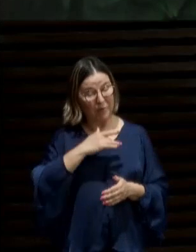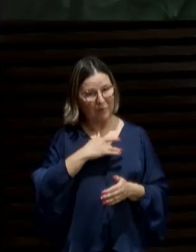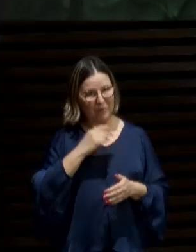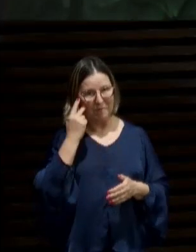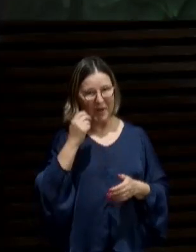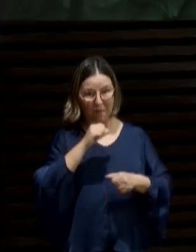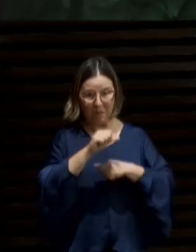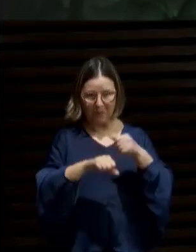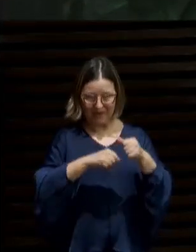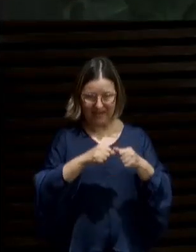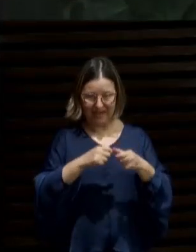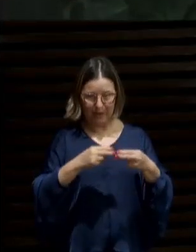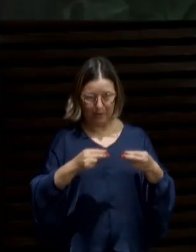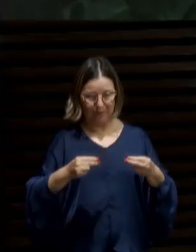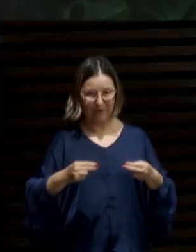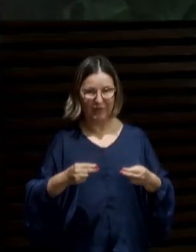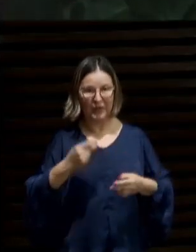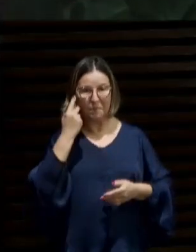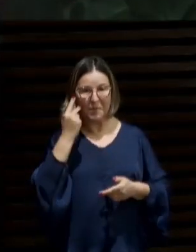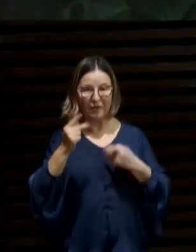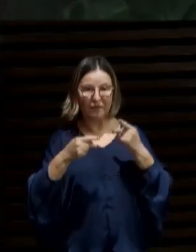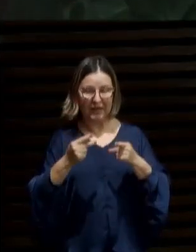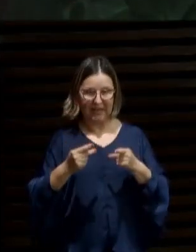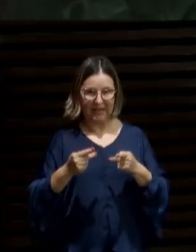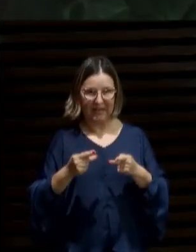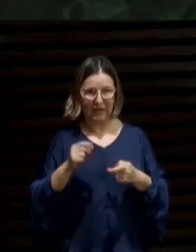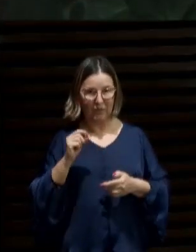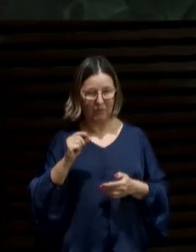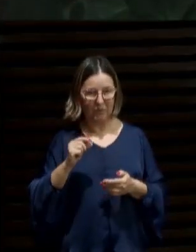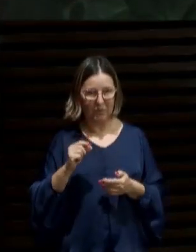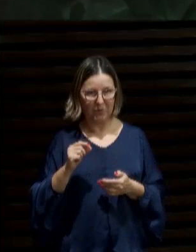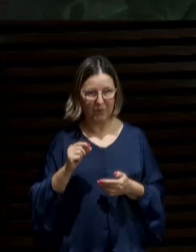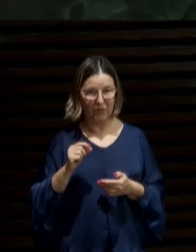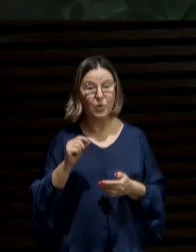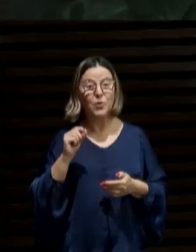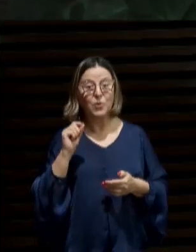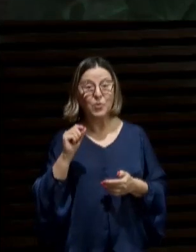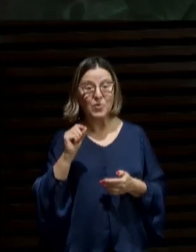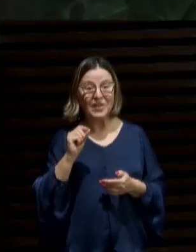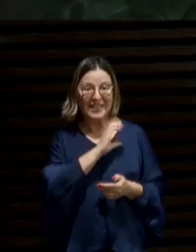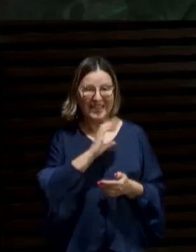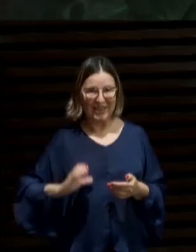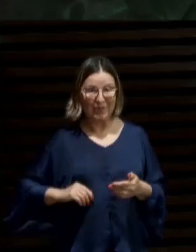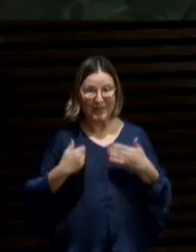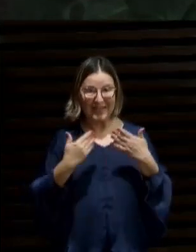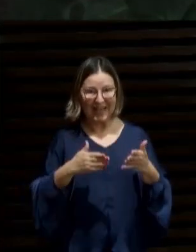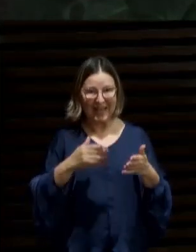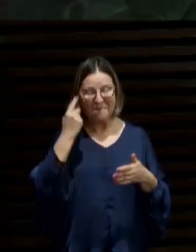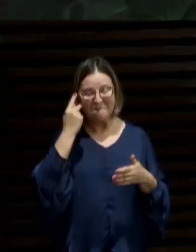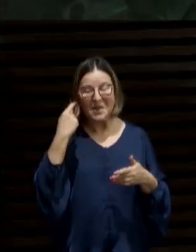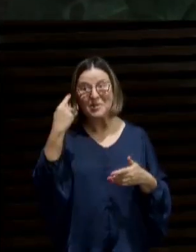um pouquinho sobre o que Cristo dá para os seus. É uma oração